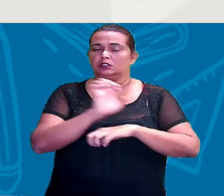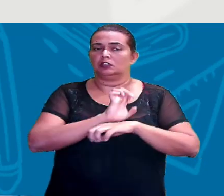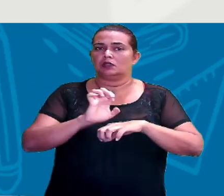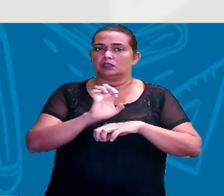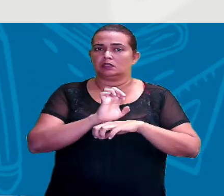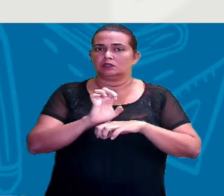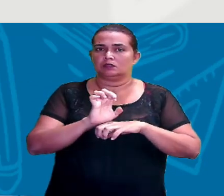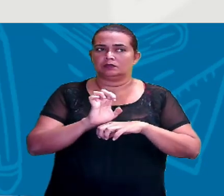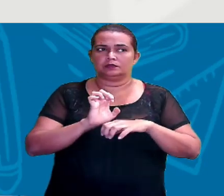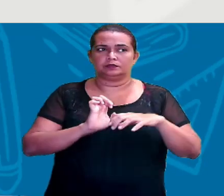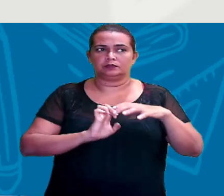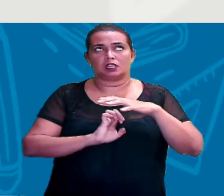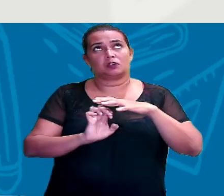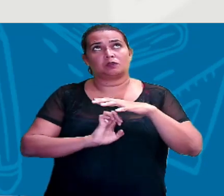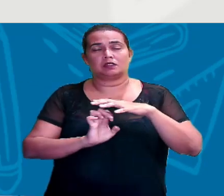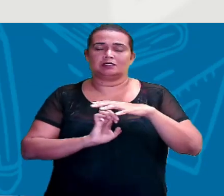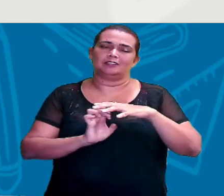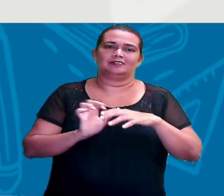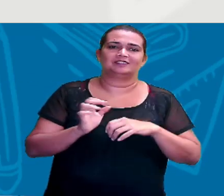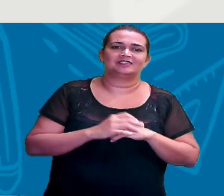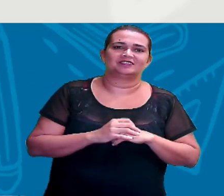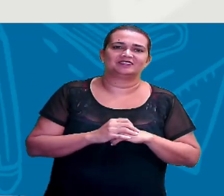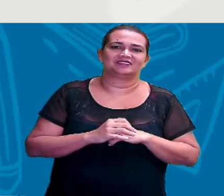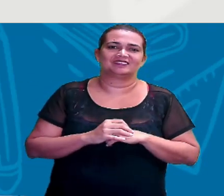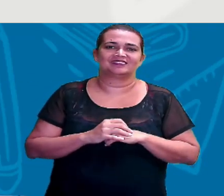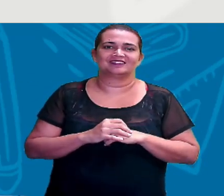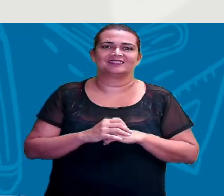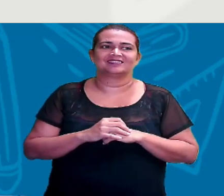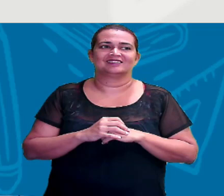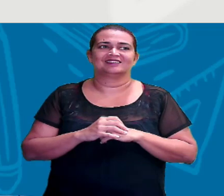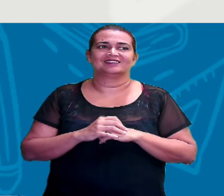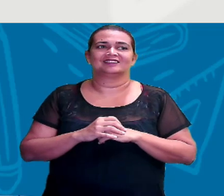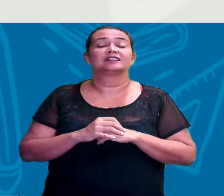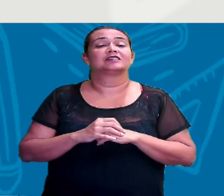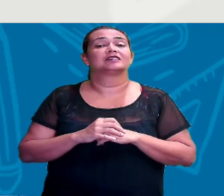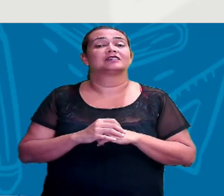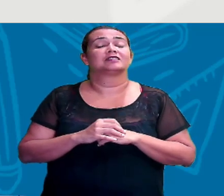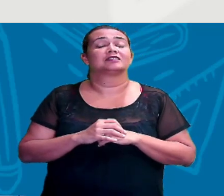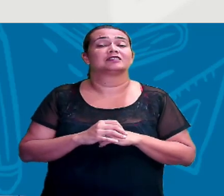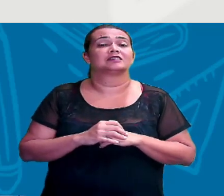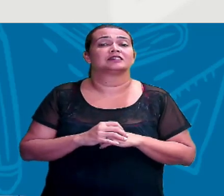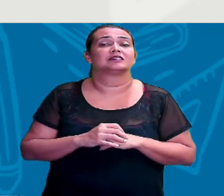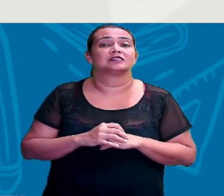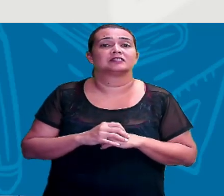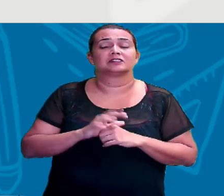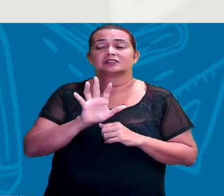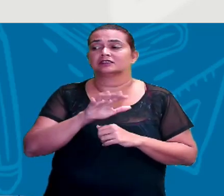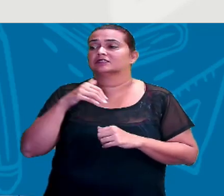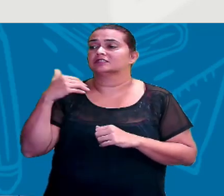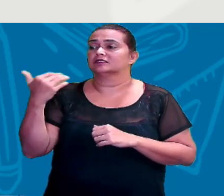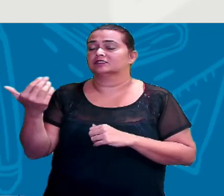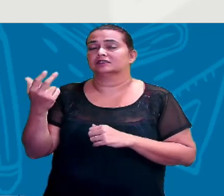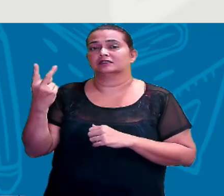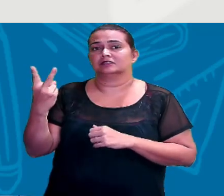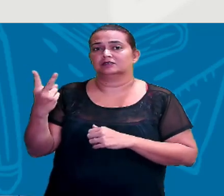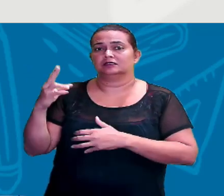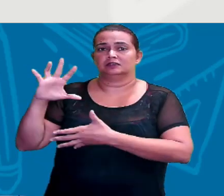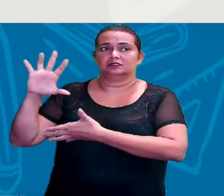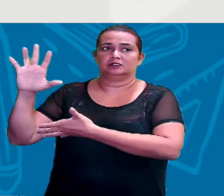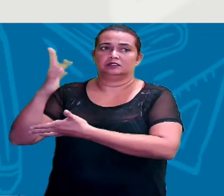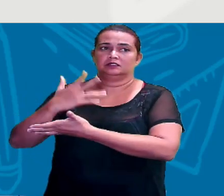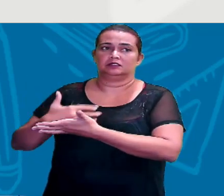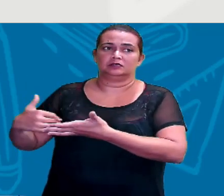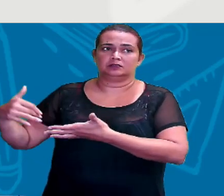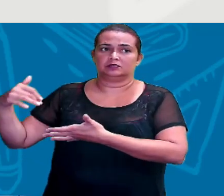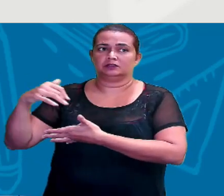norte e o hemisfério sul. Já no mapa 2, nós temos outra regionalização, que é a regionalização